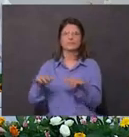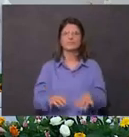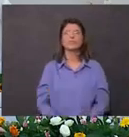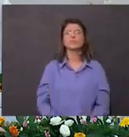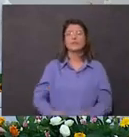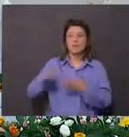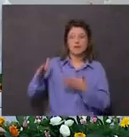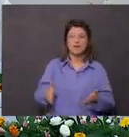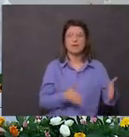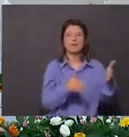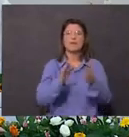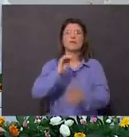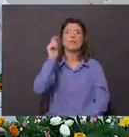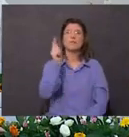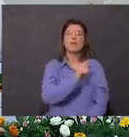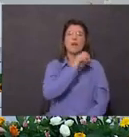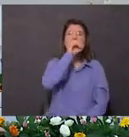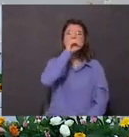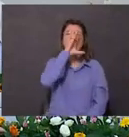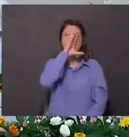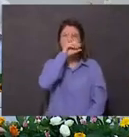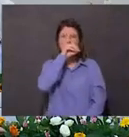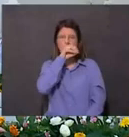Mistério da fé.